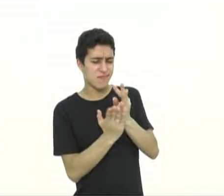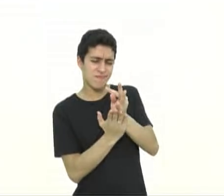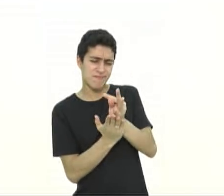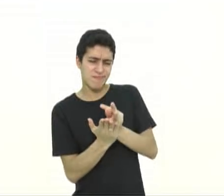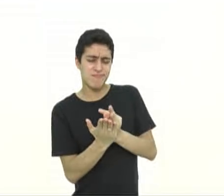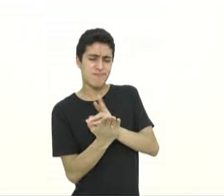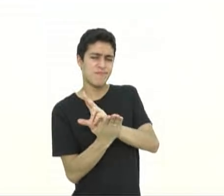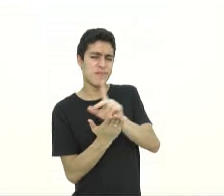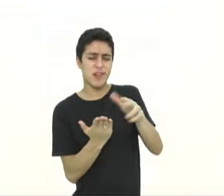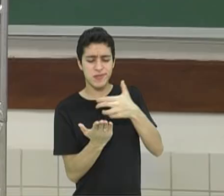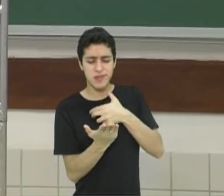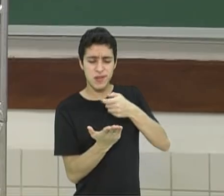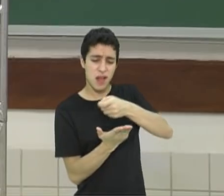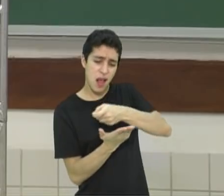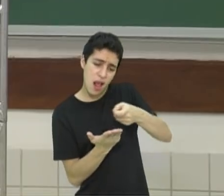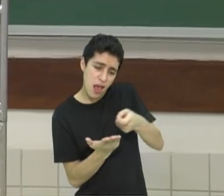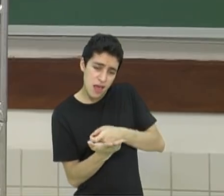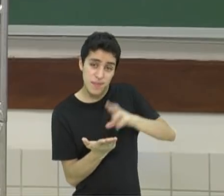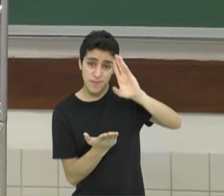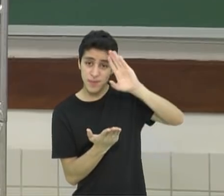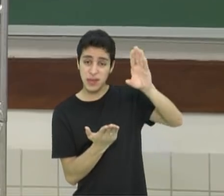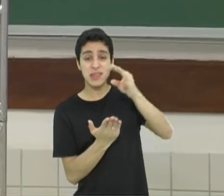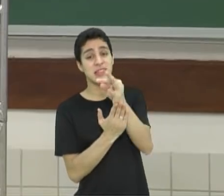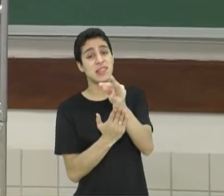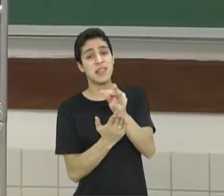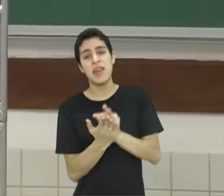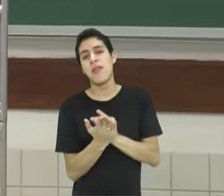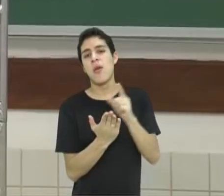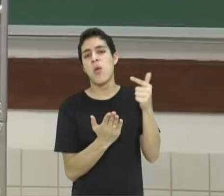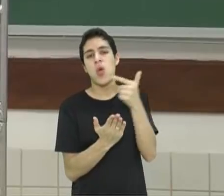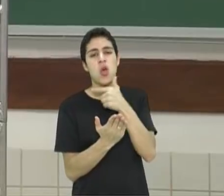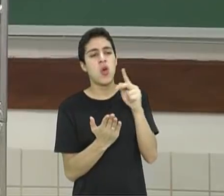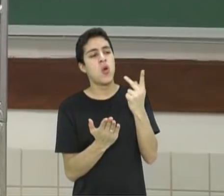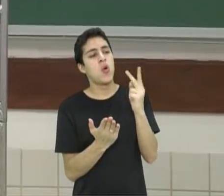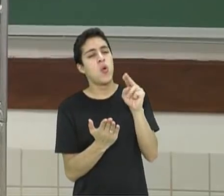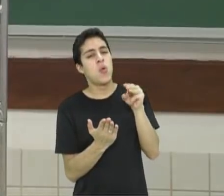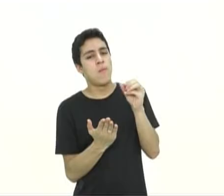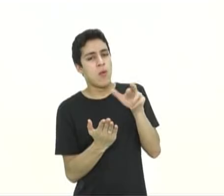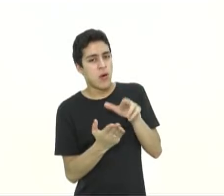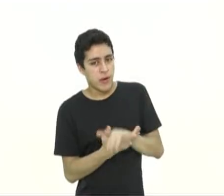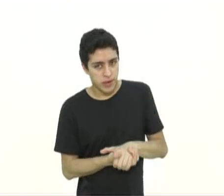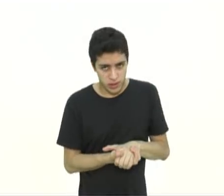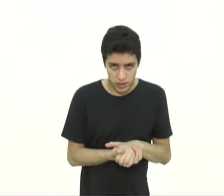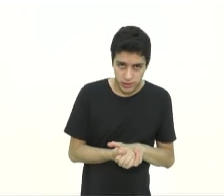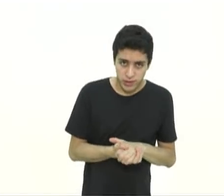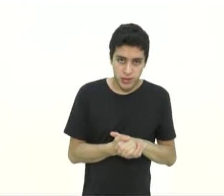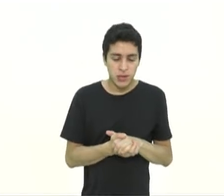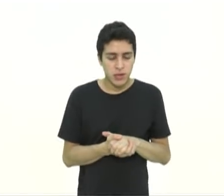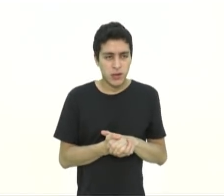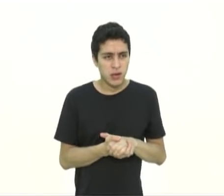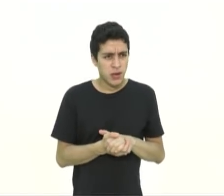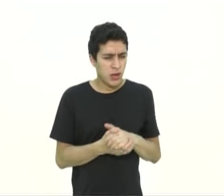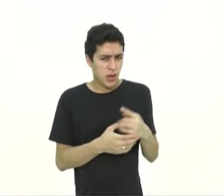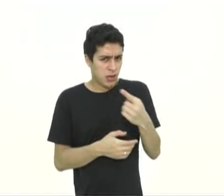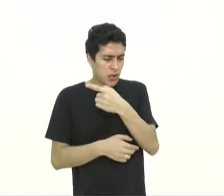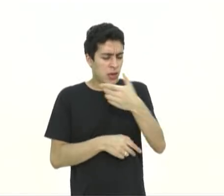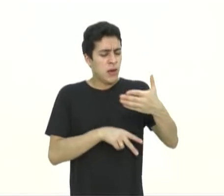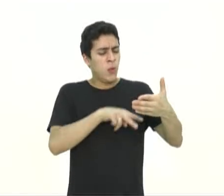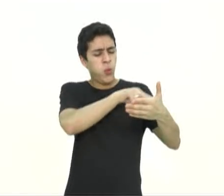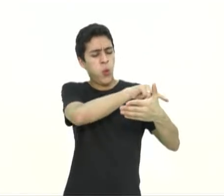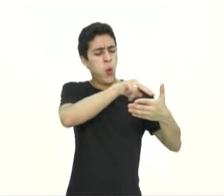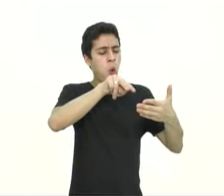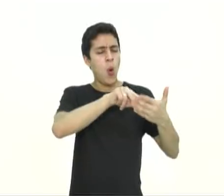diversas possibilidades, principalmente nos textos humorísticos. No texto que lemos, o autor se utiliza